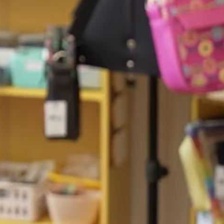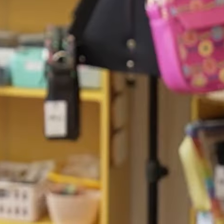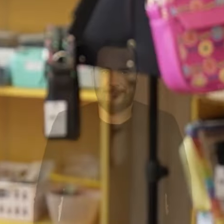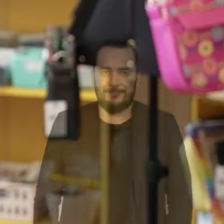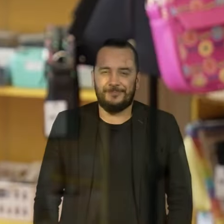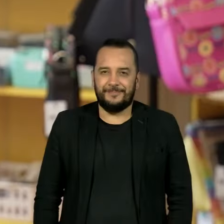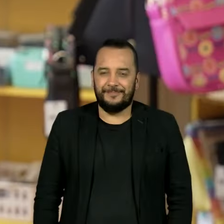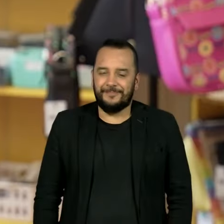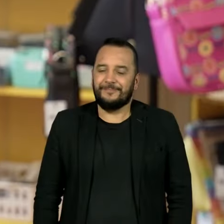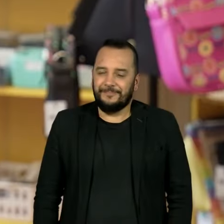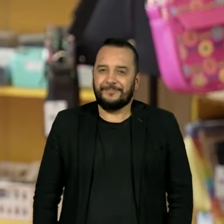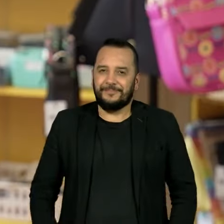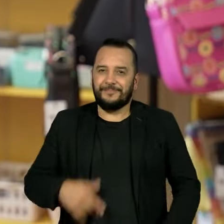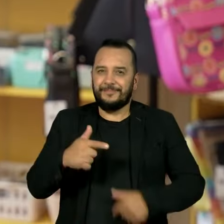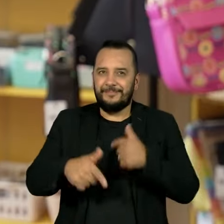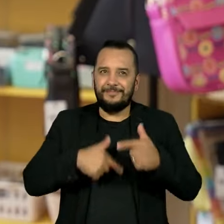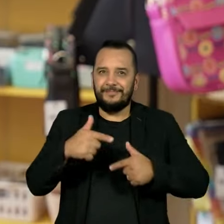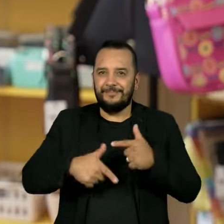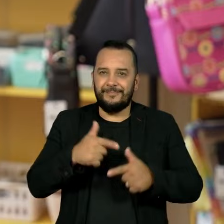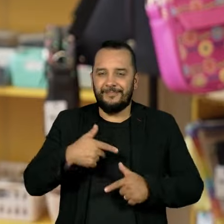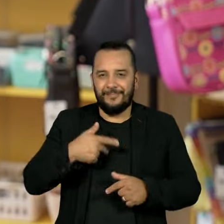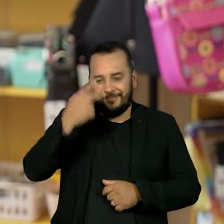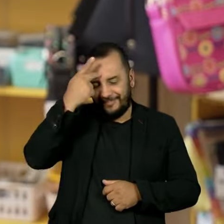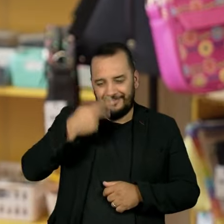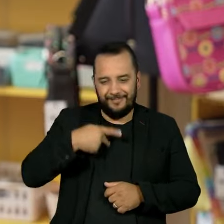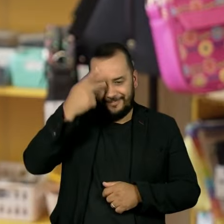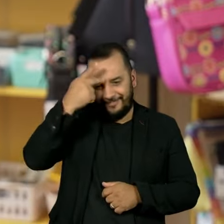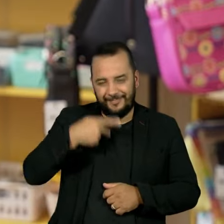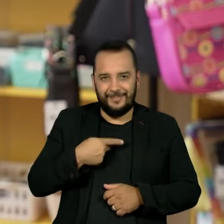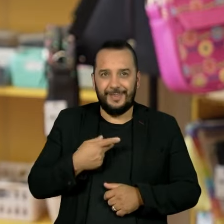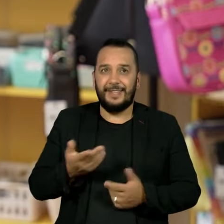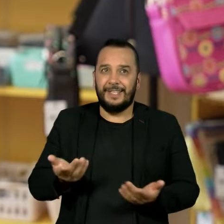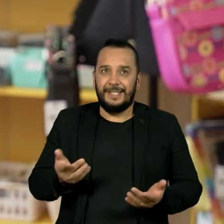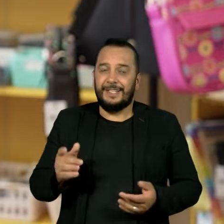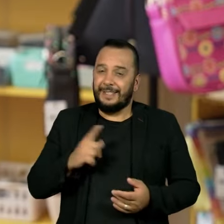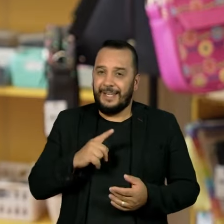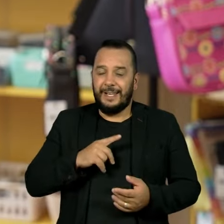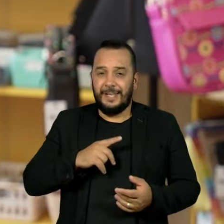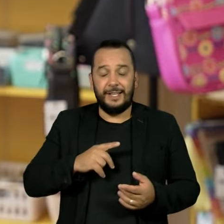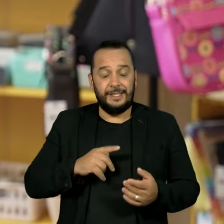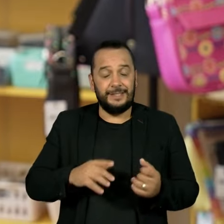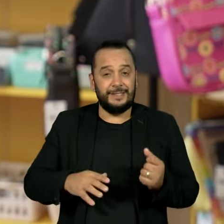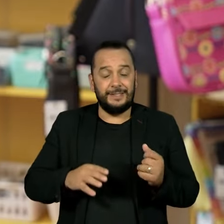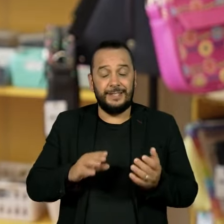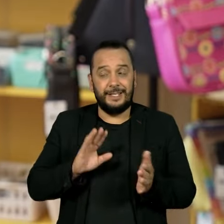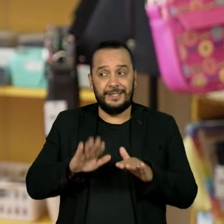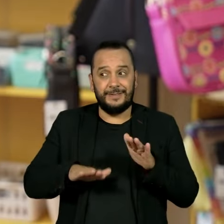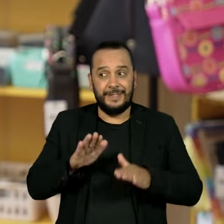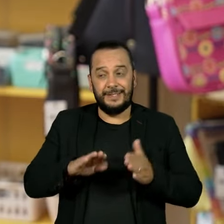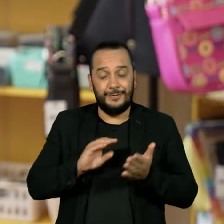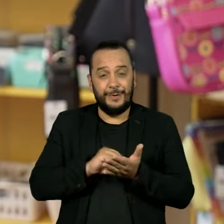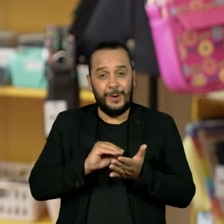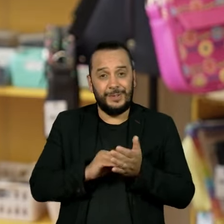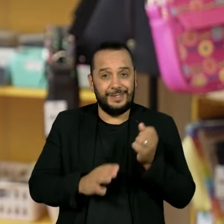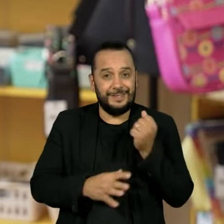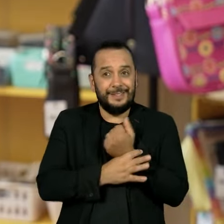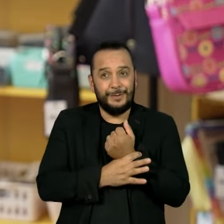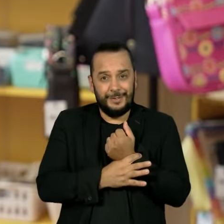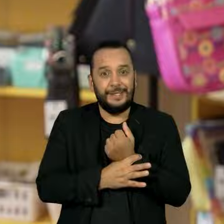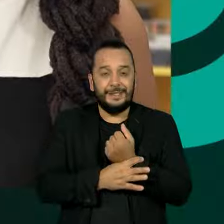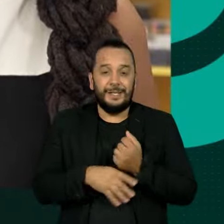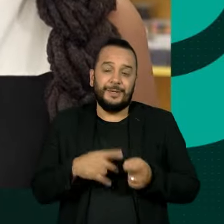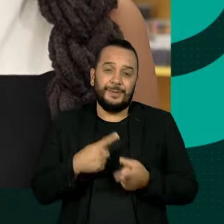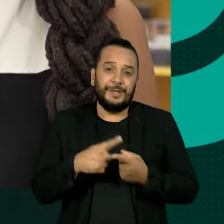Quando a gente trabalha de forma informal, tem várias inseguranças. Não só as